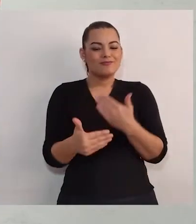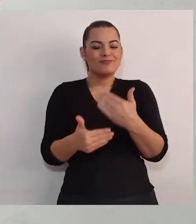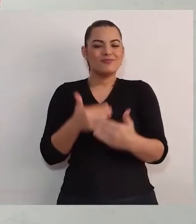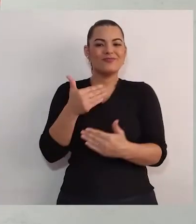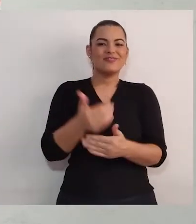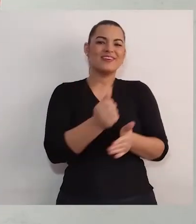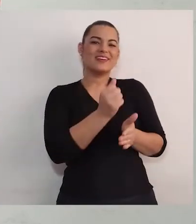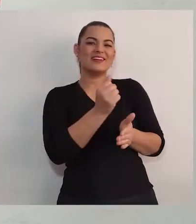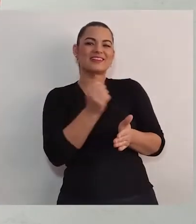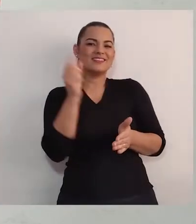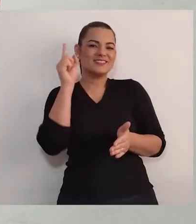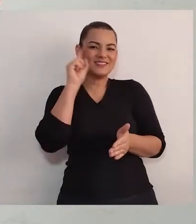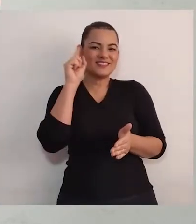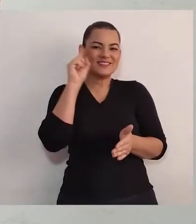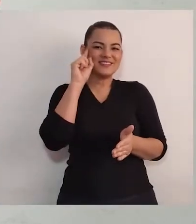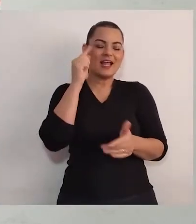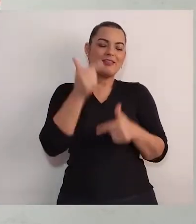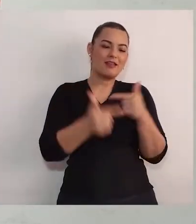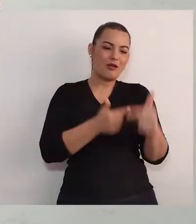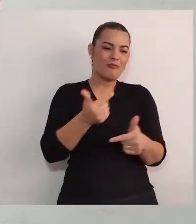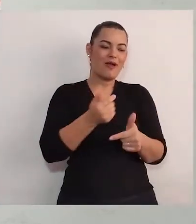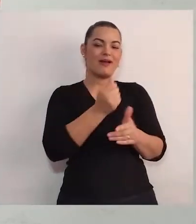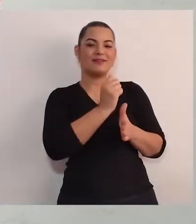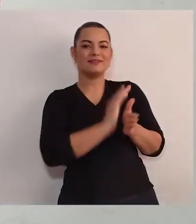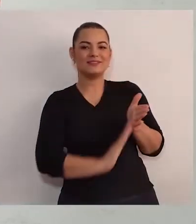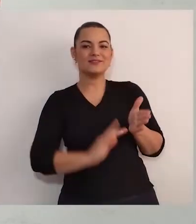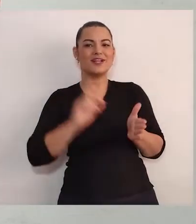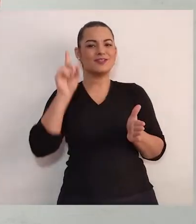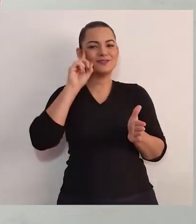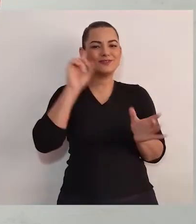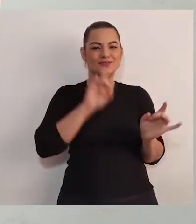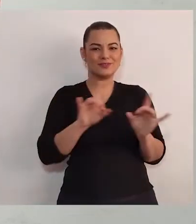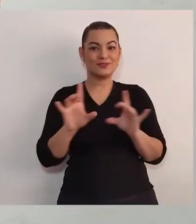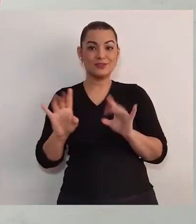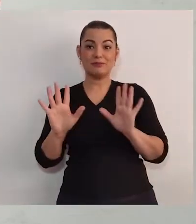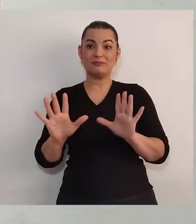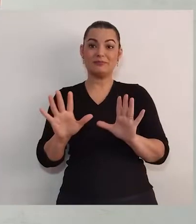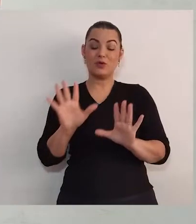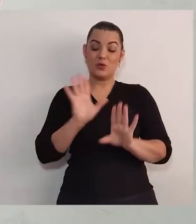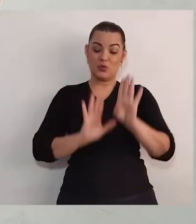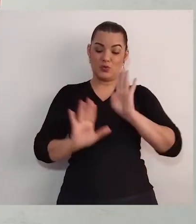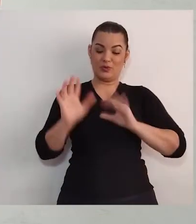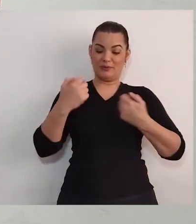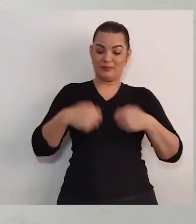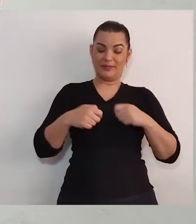atividades diárias, com todas as medidas de precaução que ainda são necessárias, mas que